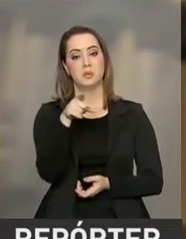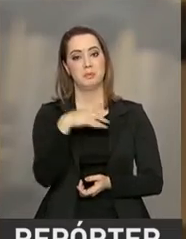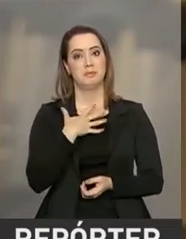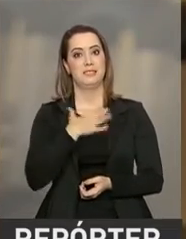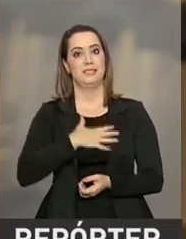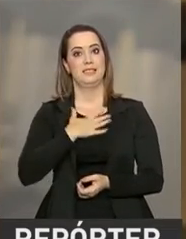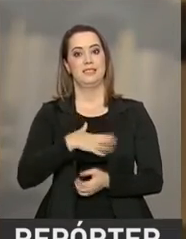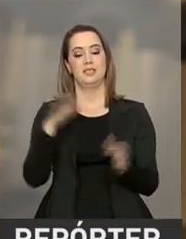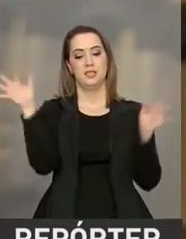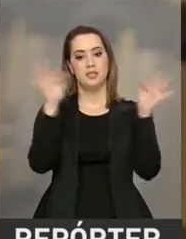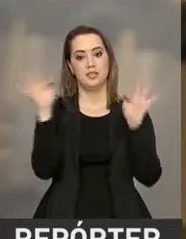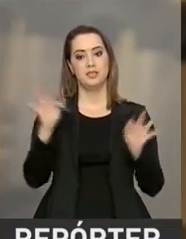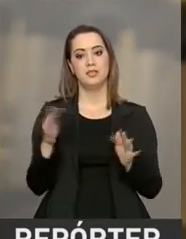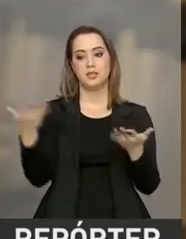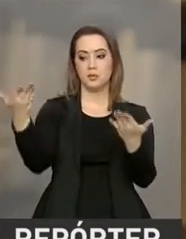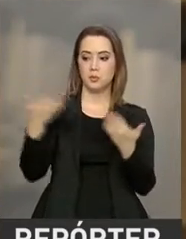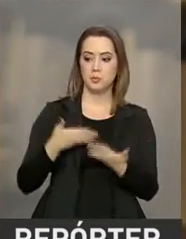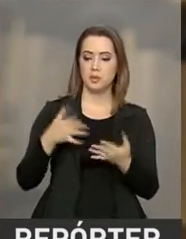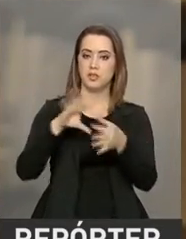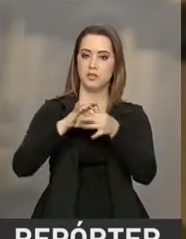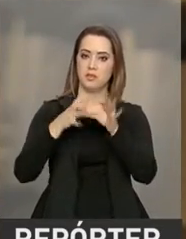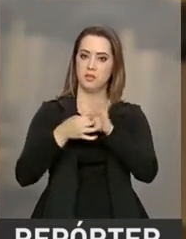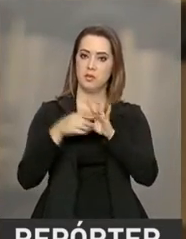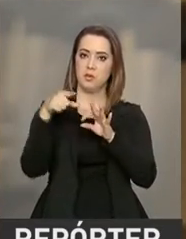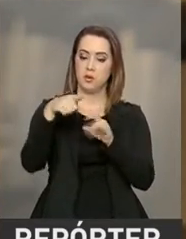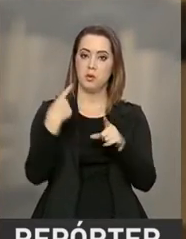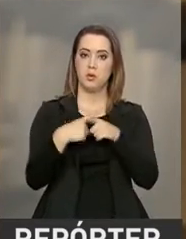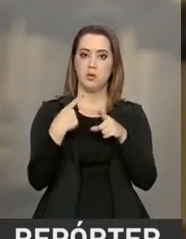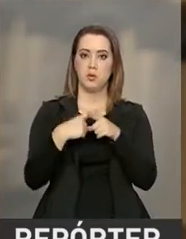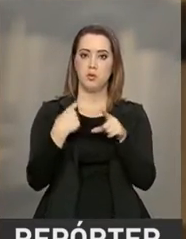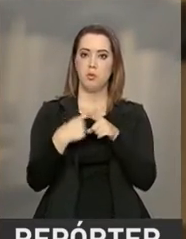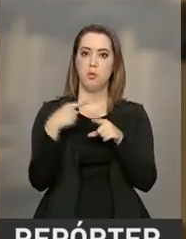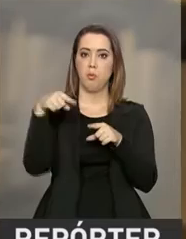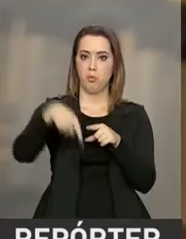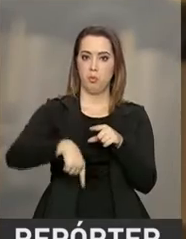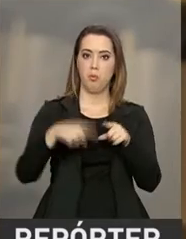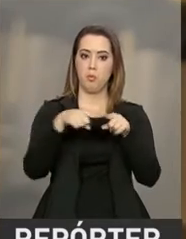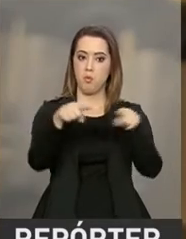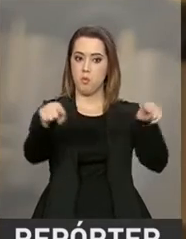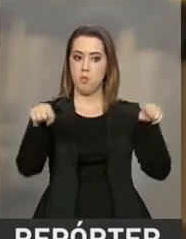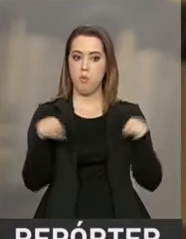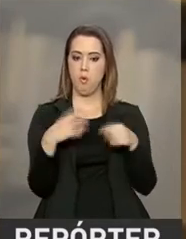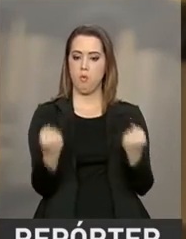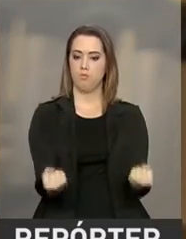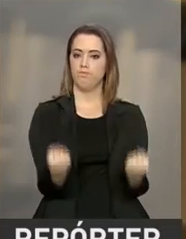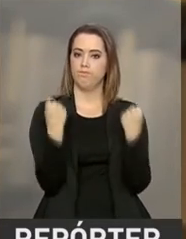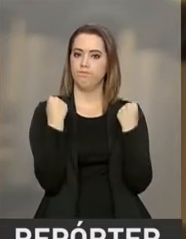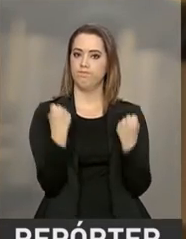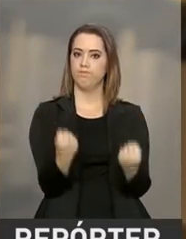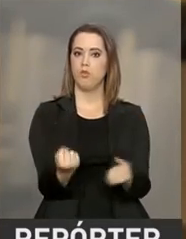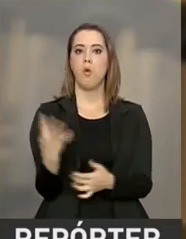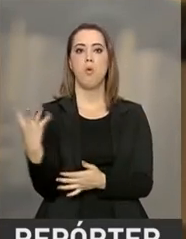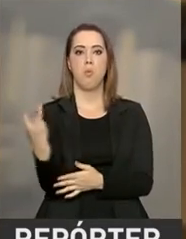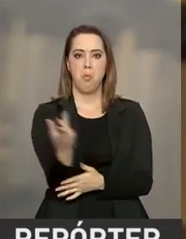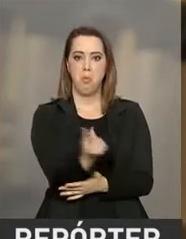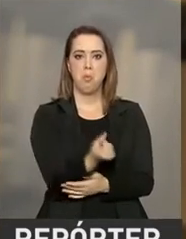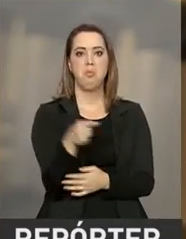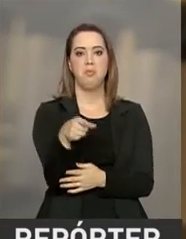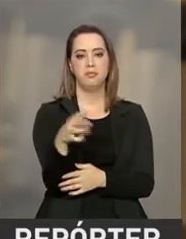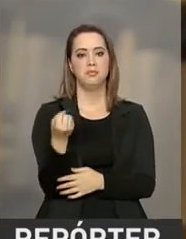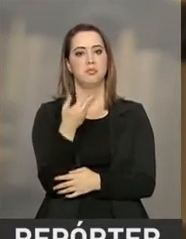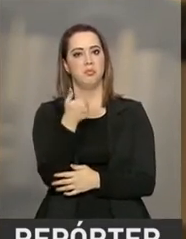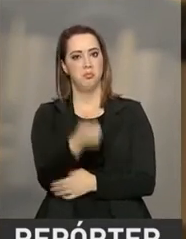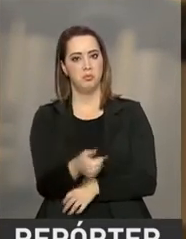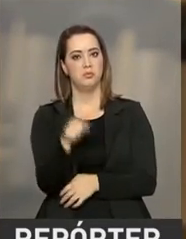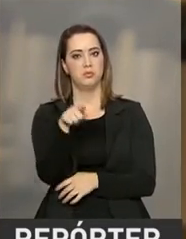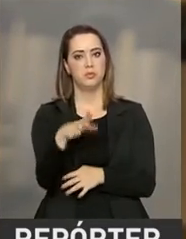até por estar recebendo as Olimpíadas no Brasil, porque o fluxo da academia tem aumentado bastante, e não só nas academias, mas nos clubes em geral, as